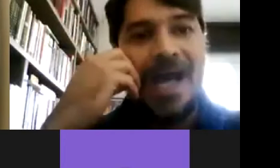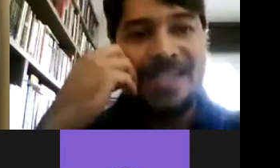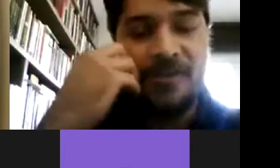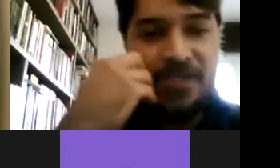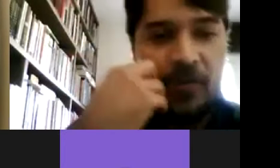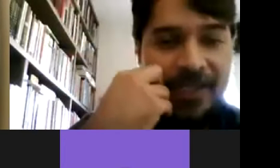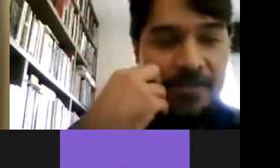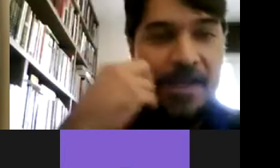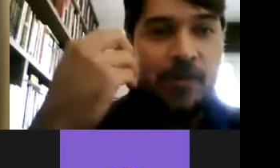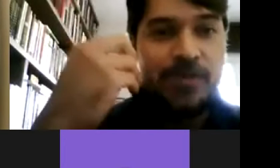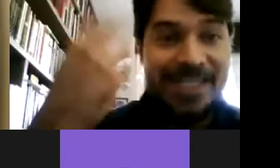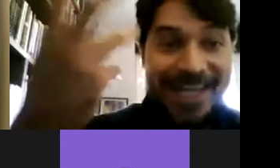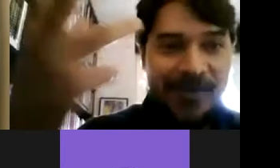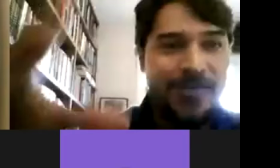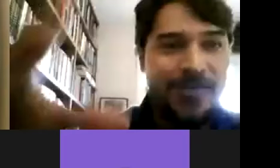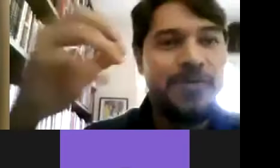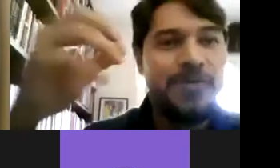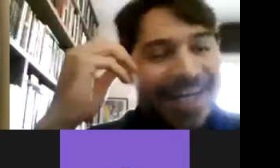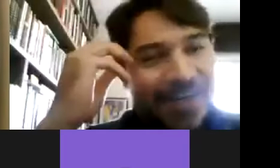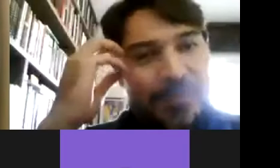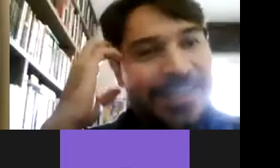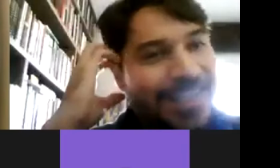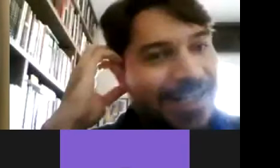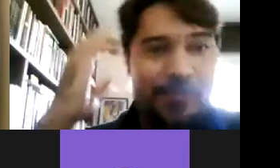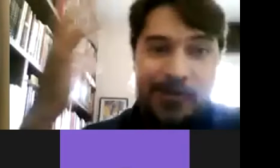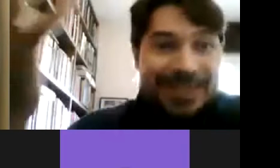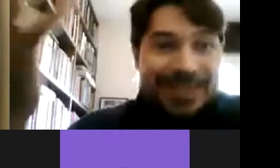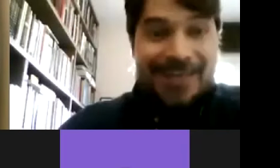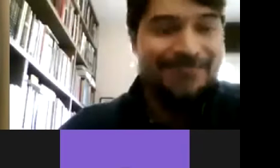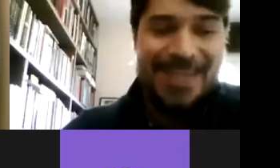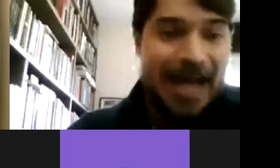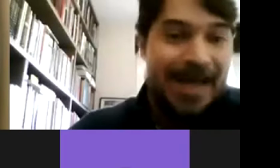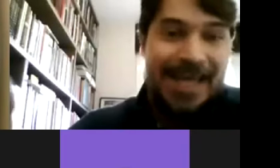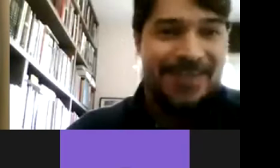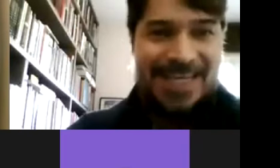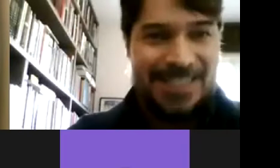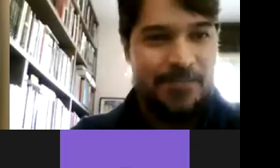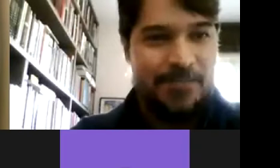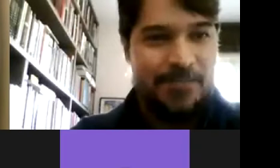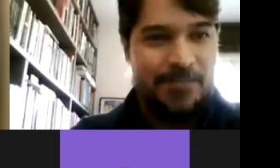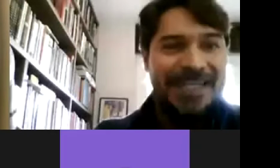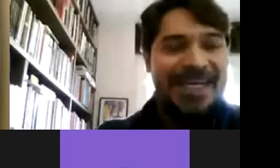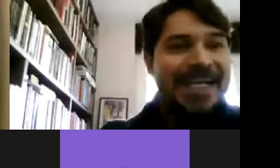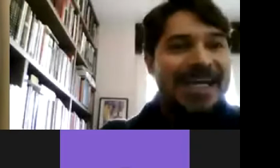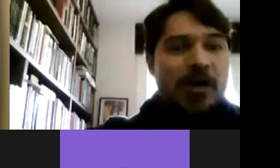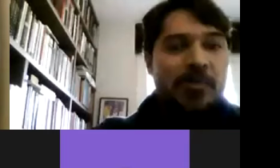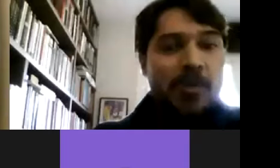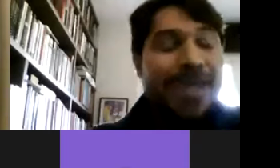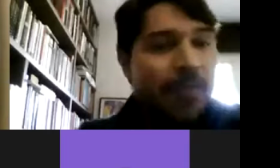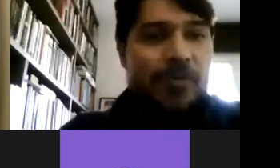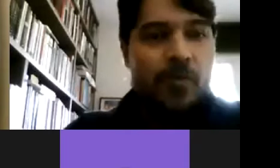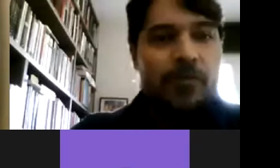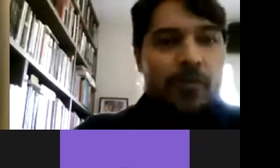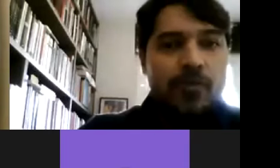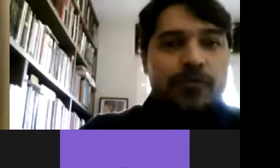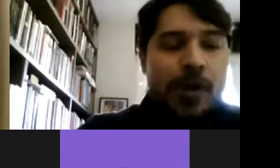ser colocada, e talvez alguém, um estrangeiro aqui no mundo da economia, seja a pessoa que tem que cabe a ele fazer essa pergunta, né? Porque o que